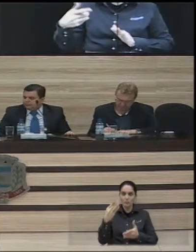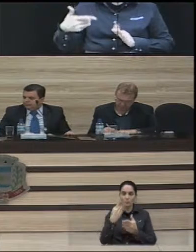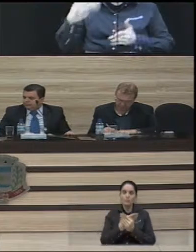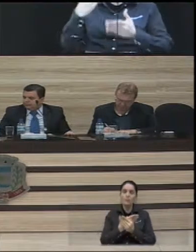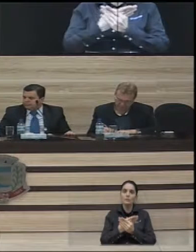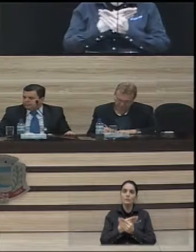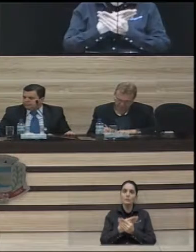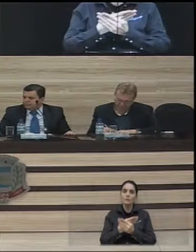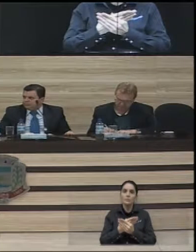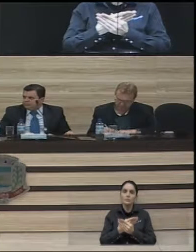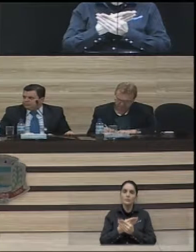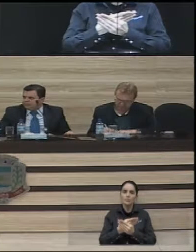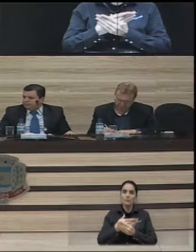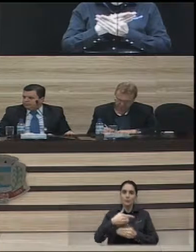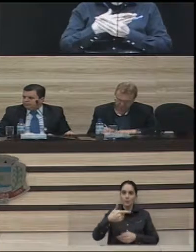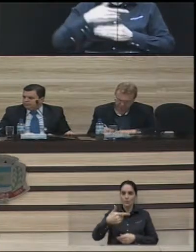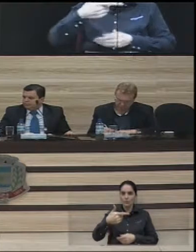o número